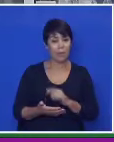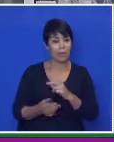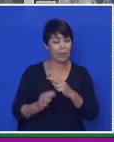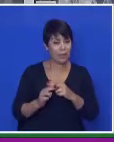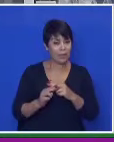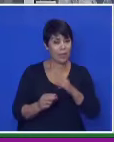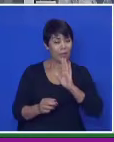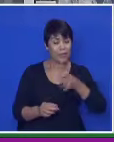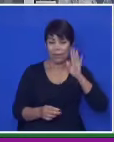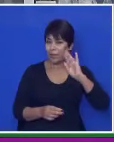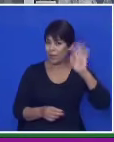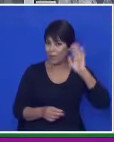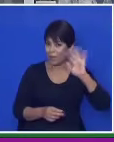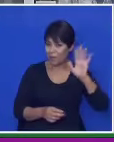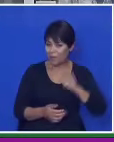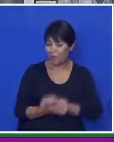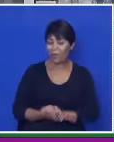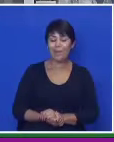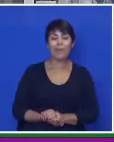Loterias Caixa, já pensou?